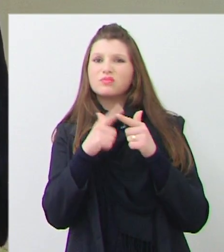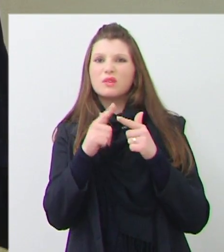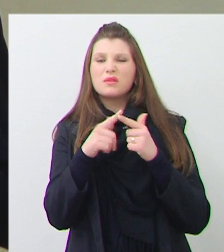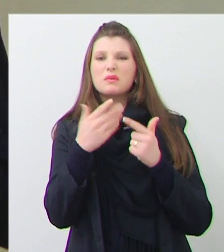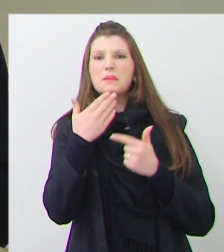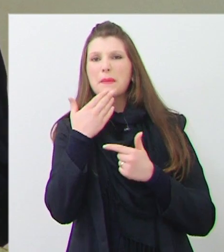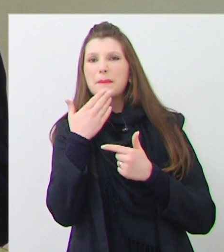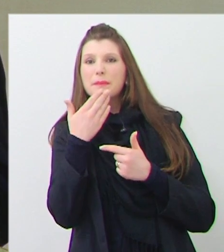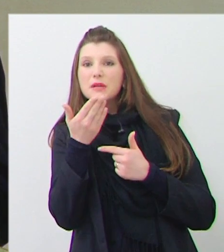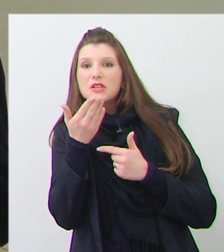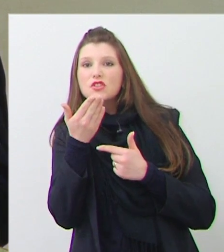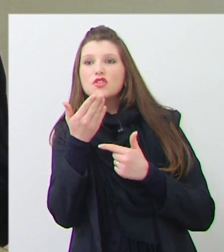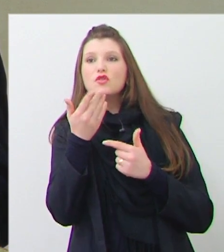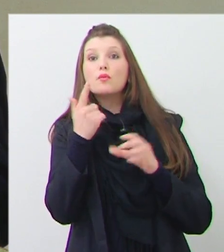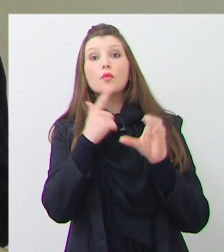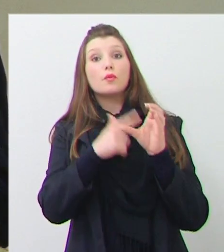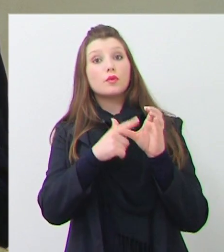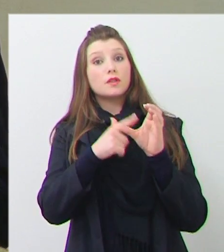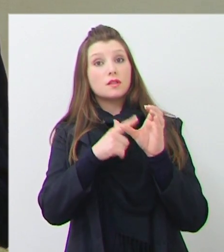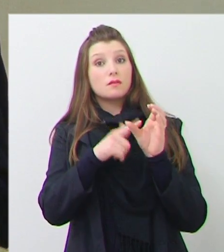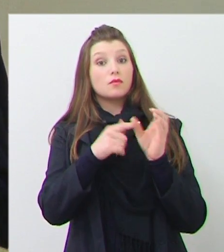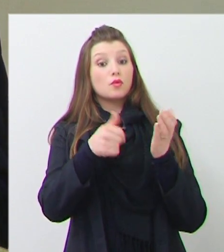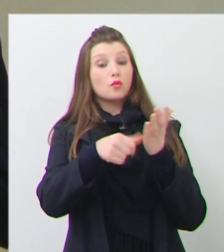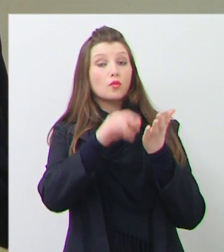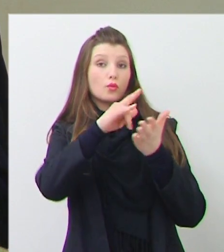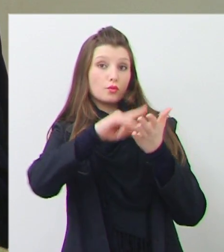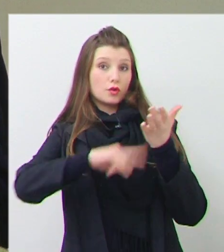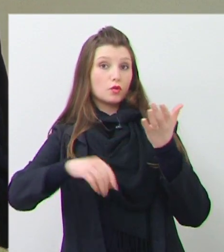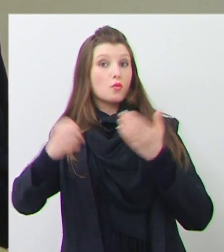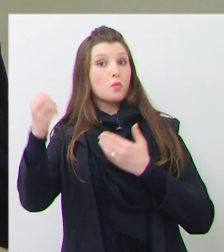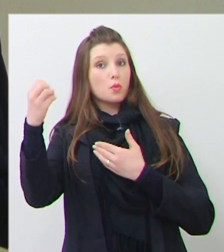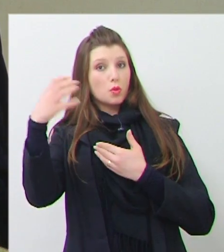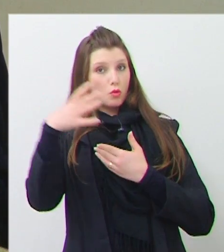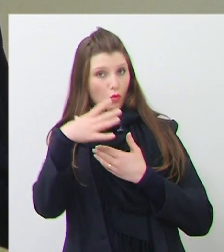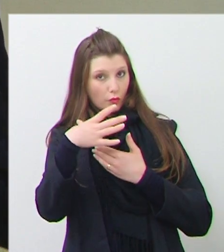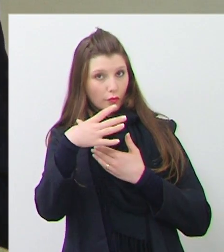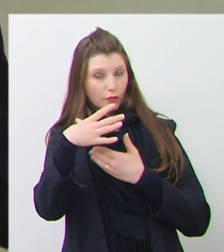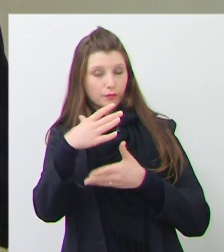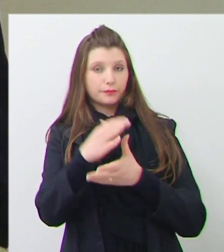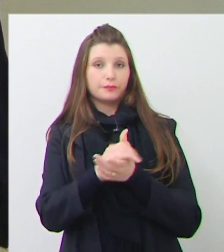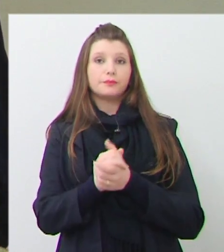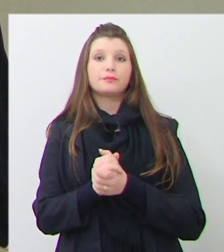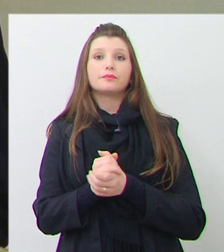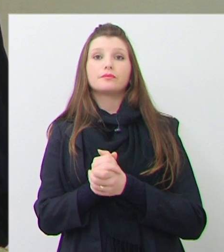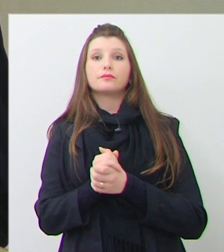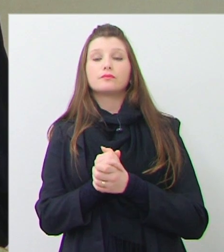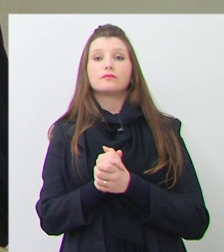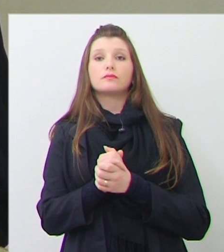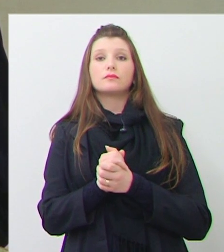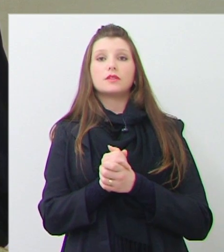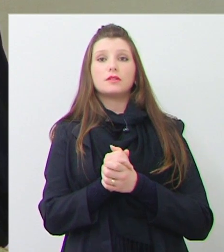município uma recontratuação do contrato inicial